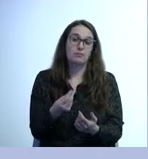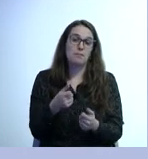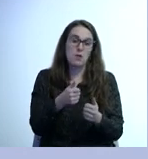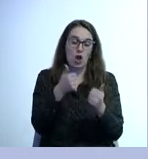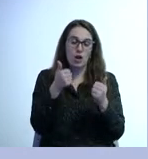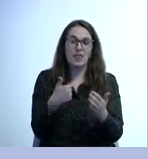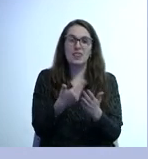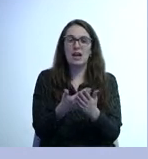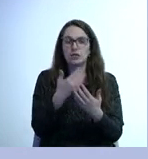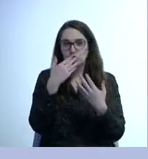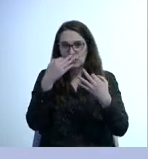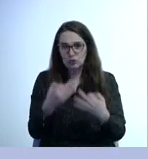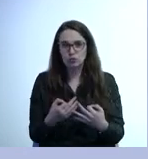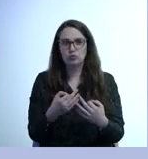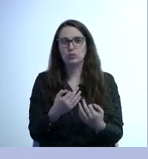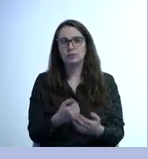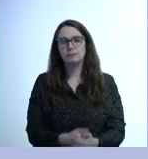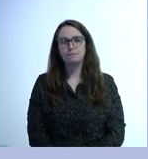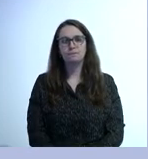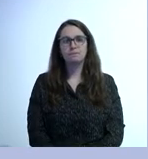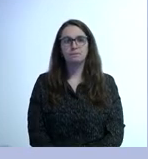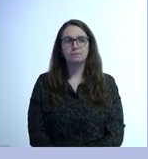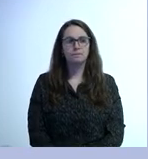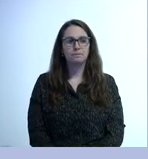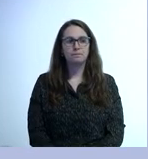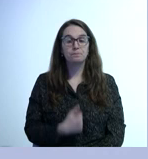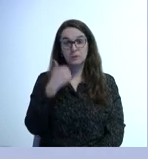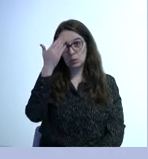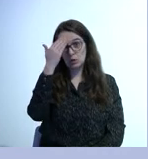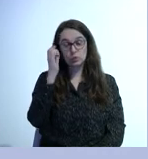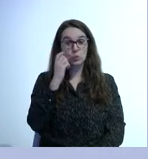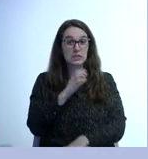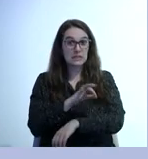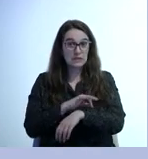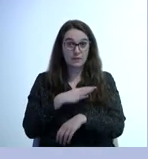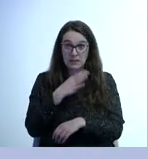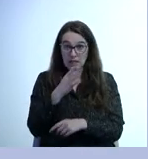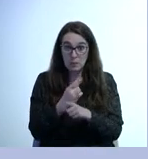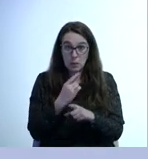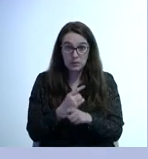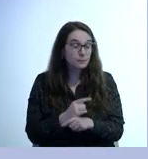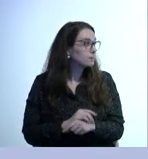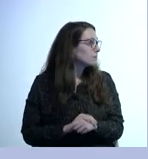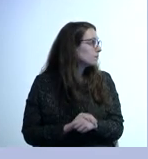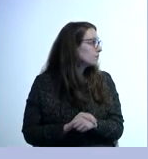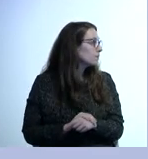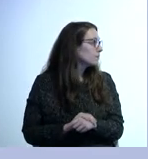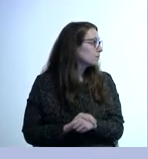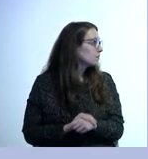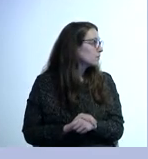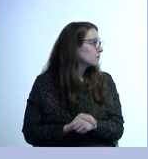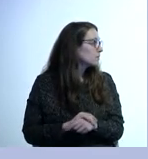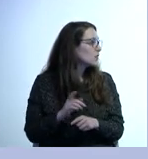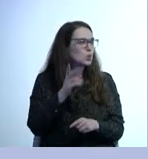fáceis para o trabalho em relação à arquitetura. Penso que o César queria dizer alguma coisa, não é? Este propósito. Em primeiro lugar,